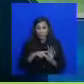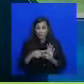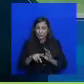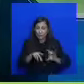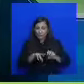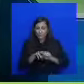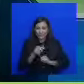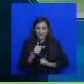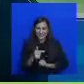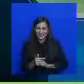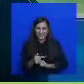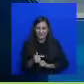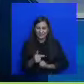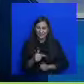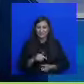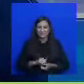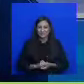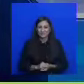7.